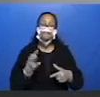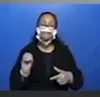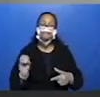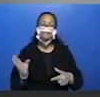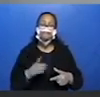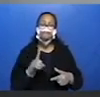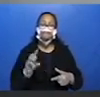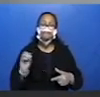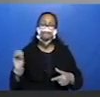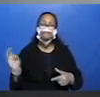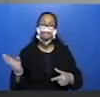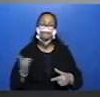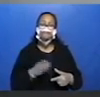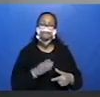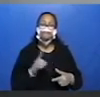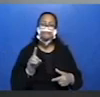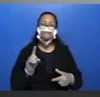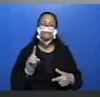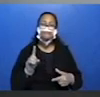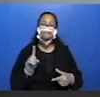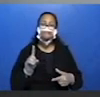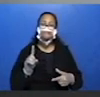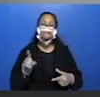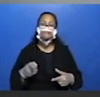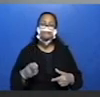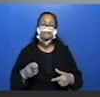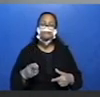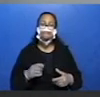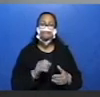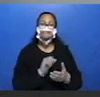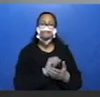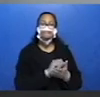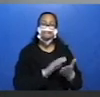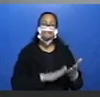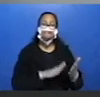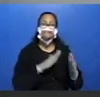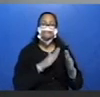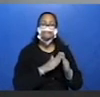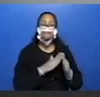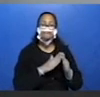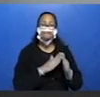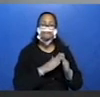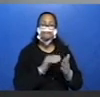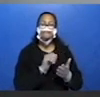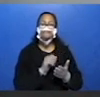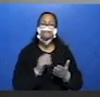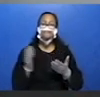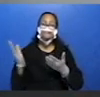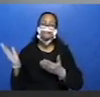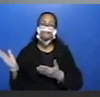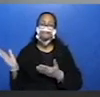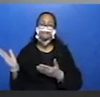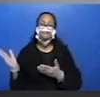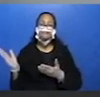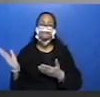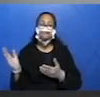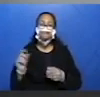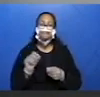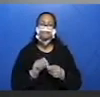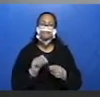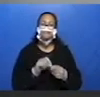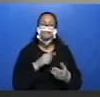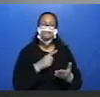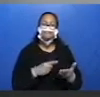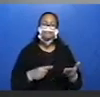146 até 152, a tarefa, páginas 152 e 153, dá para fazer na